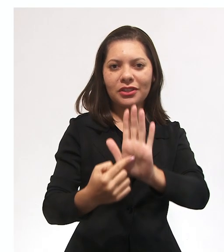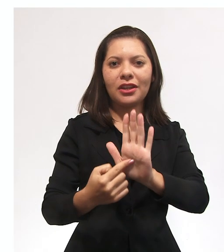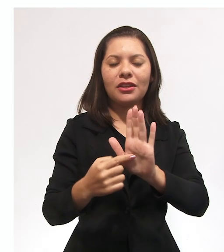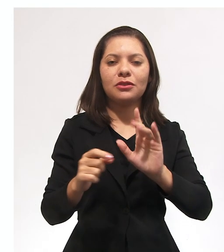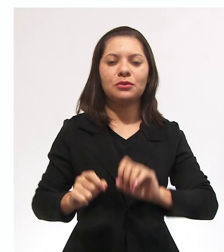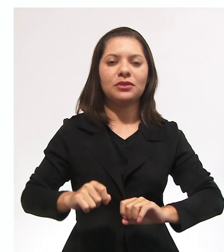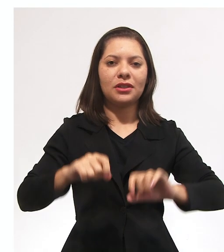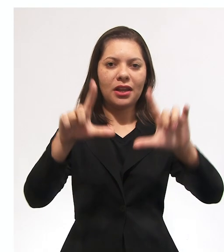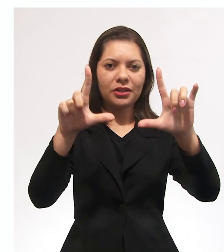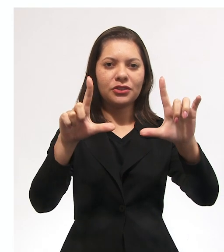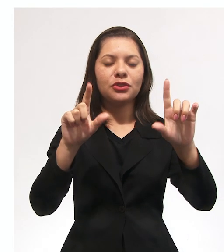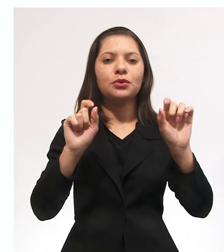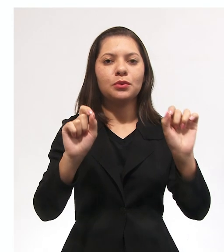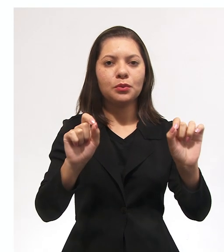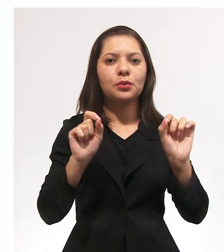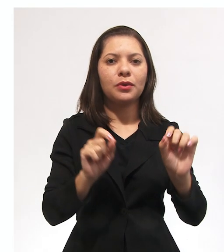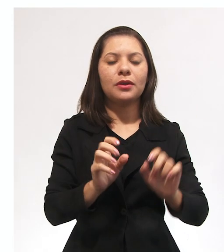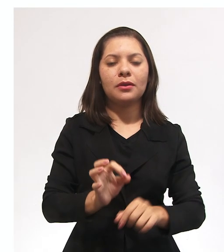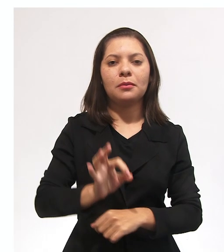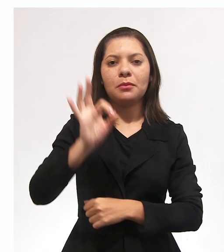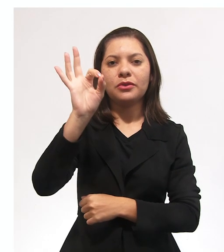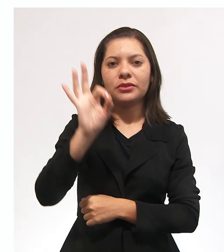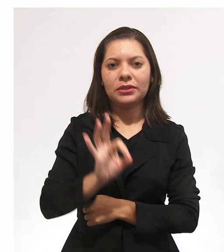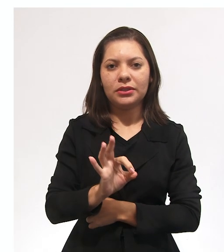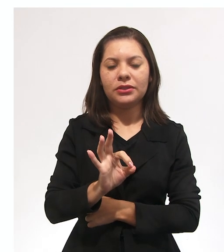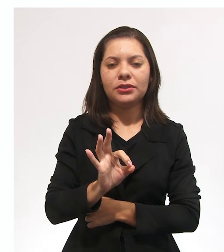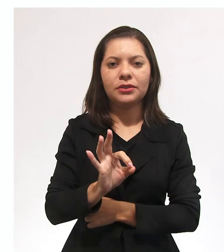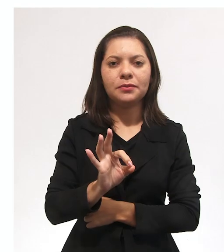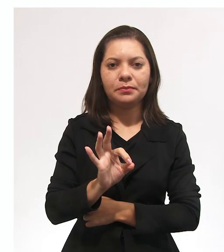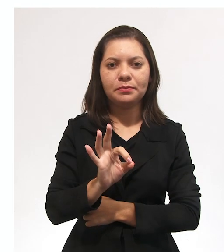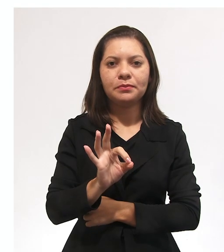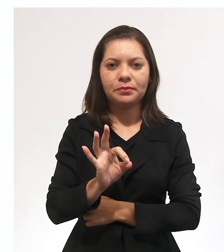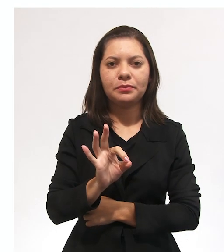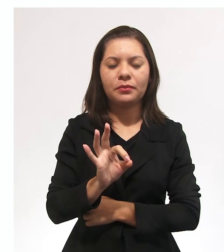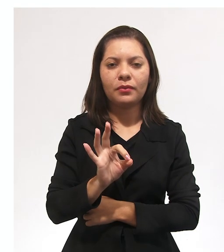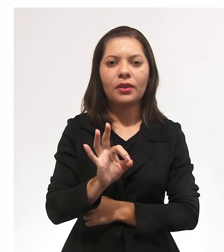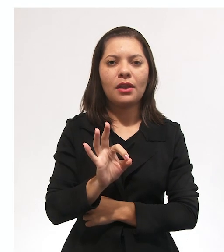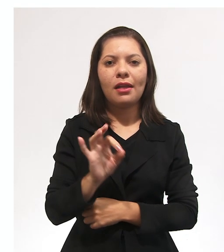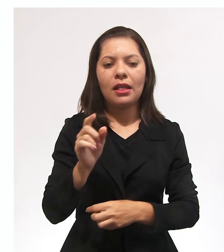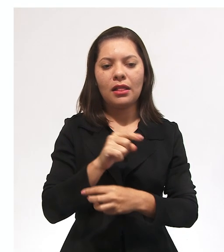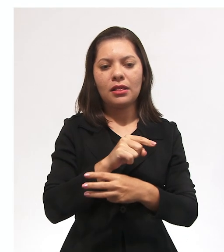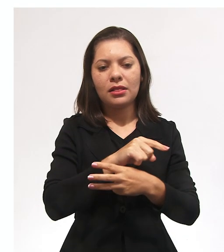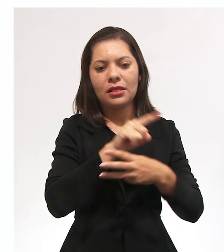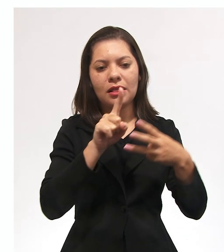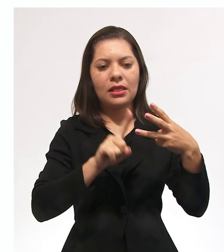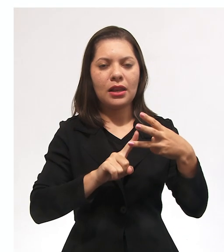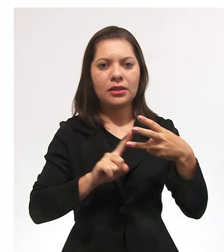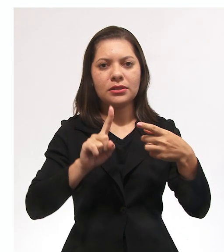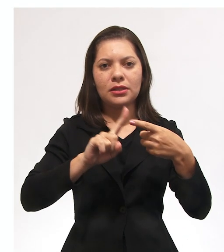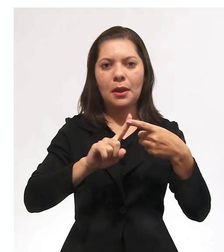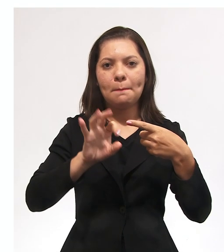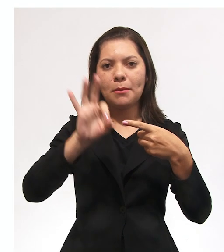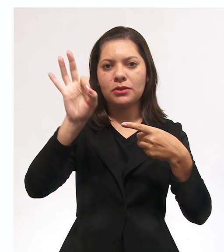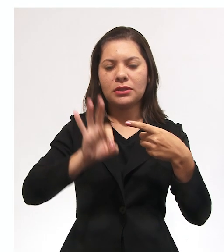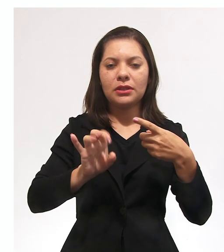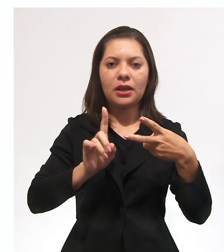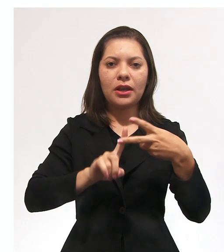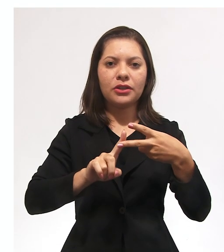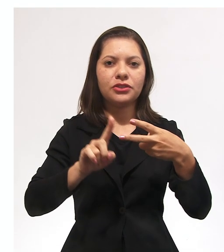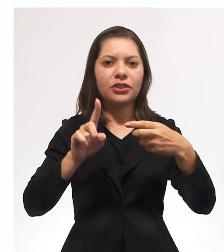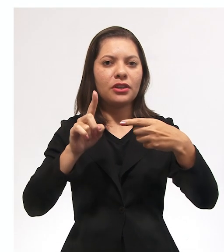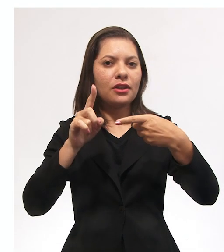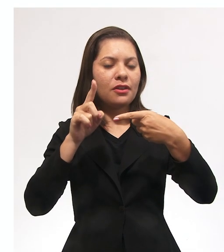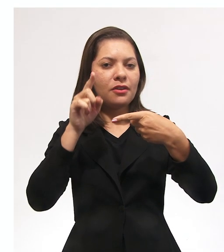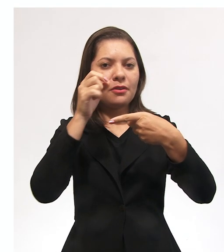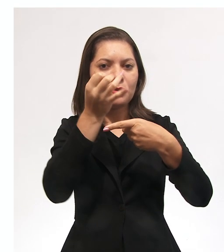no slide anterior, a porcentagem sendo mostrada de 3 formas. Em forma de porcentagem, em forma de